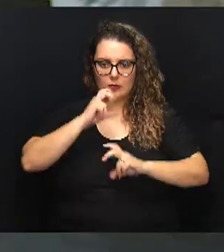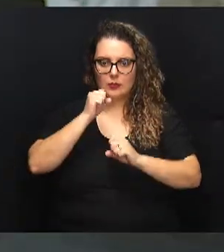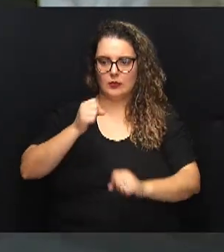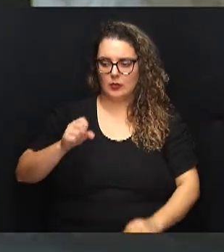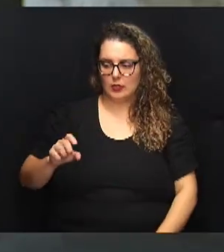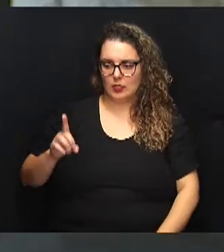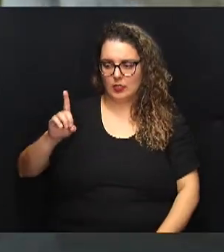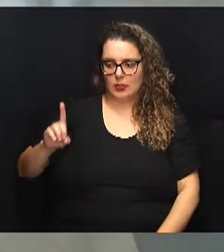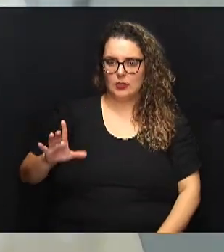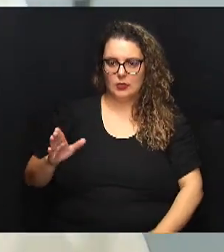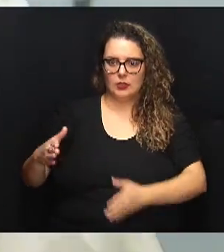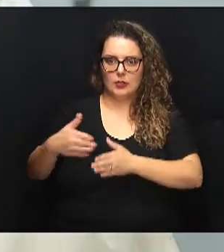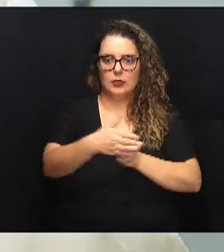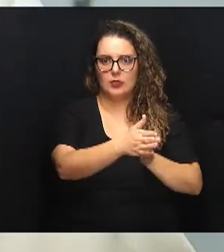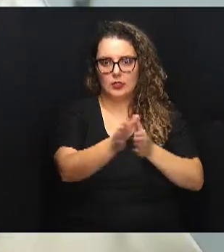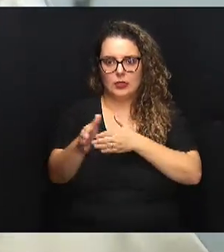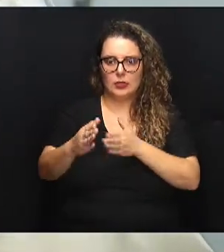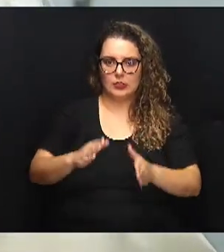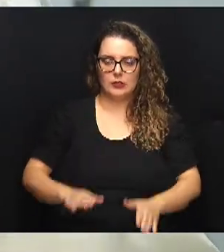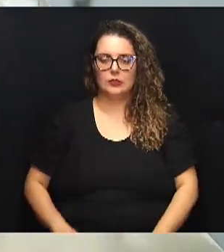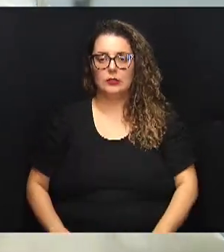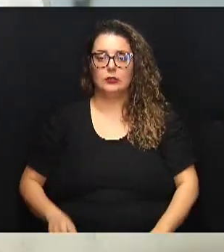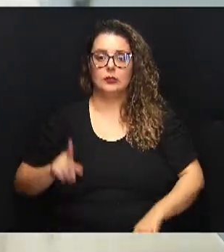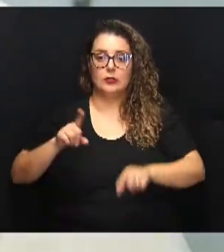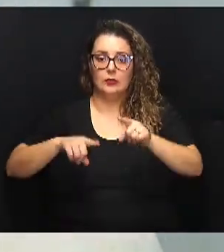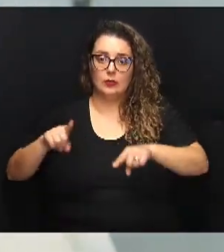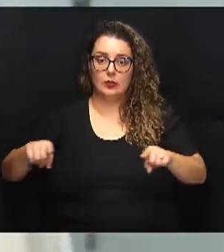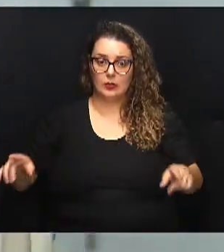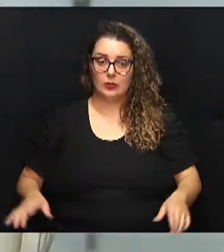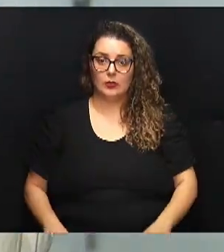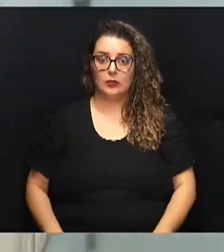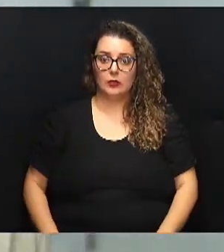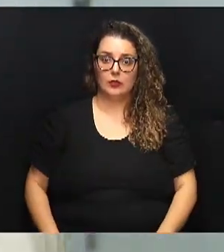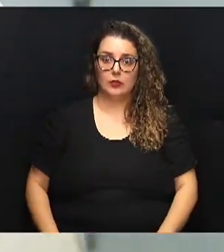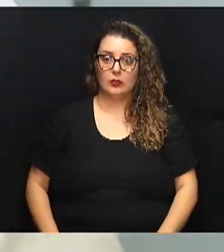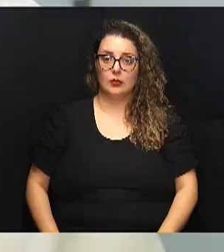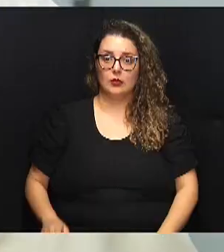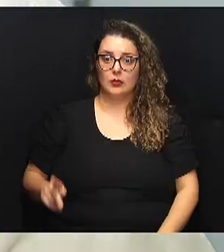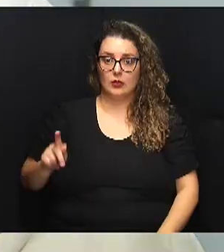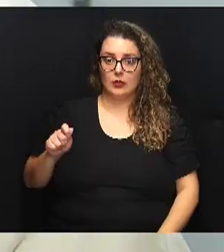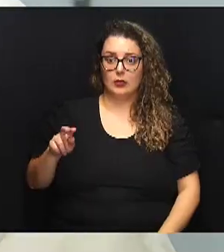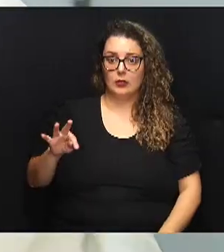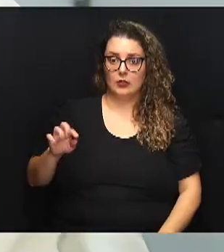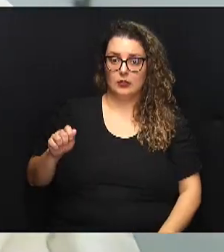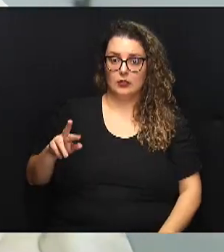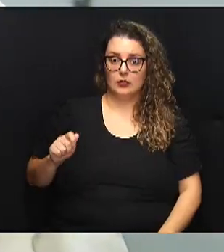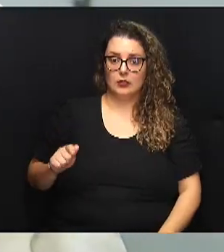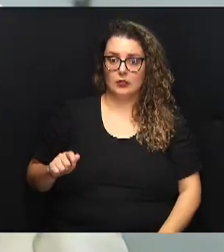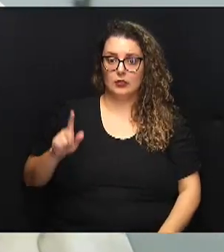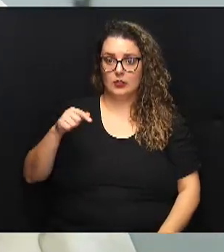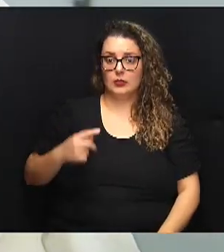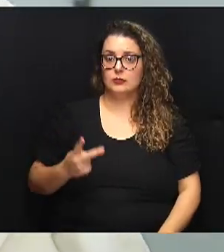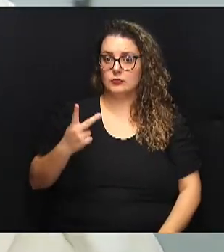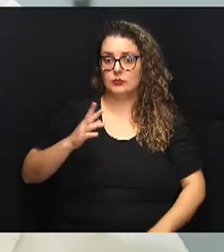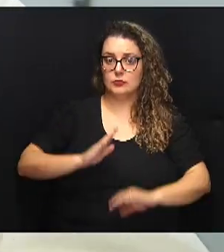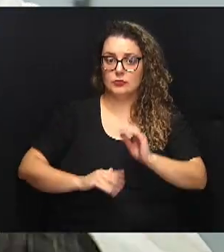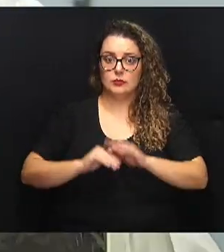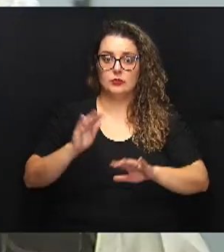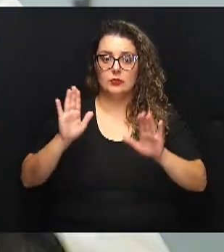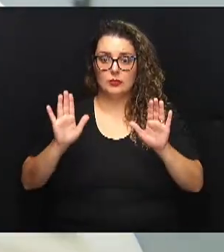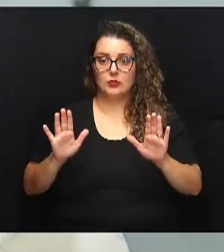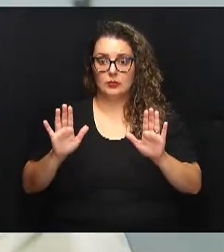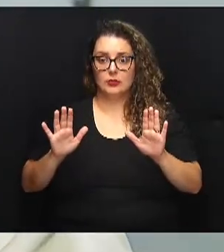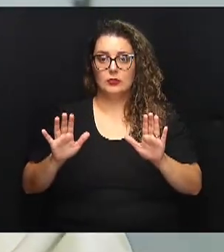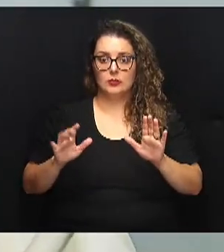direção. Então, vai variar aí. A katana ela é uma arma de duas mãos.